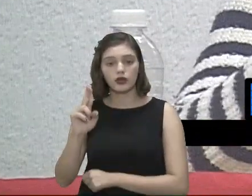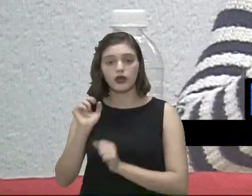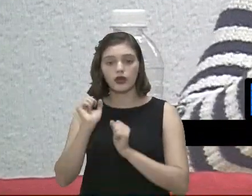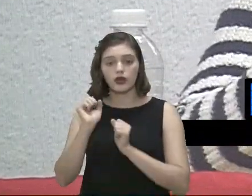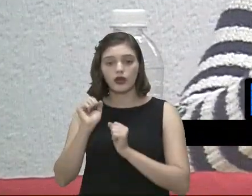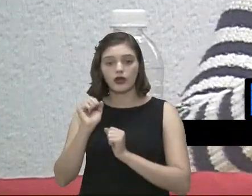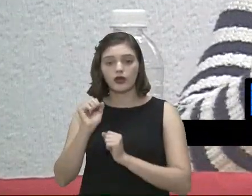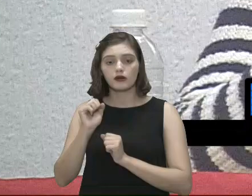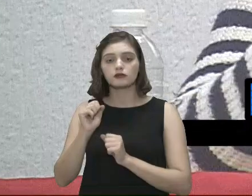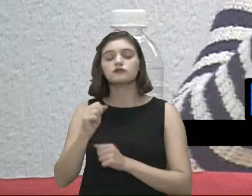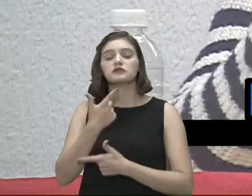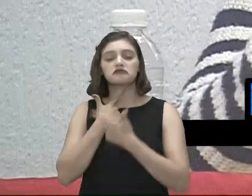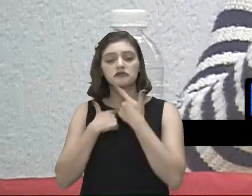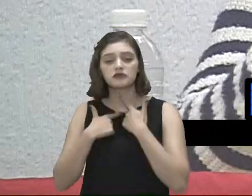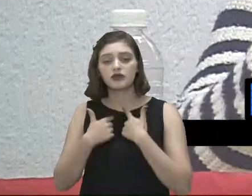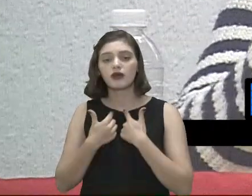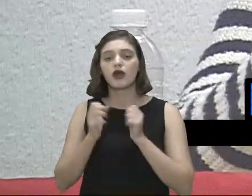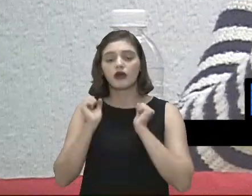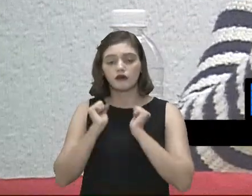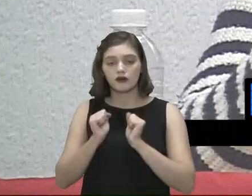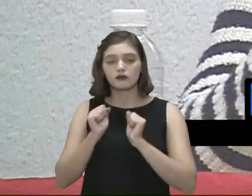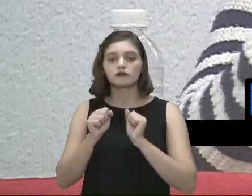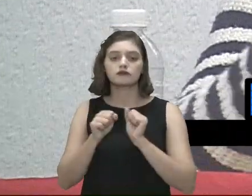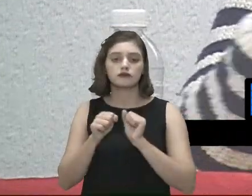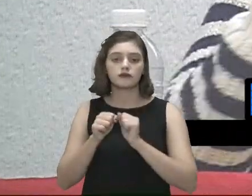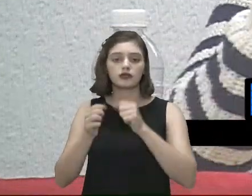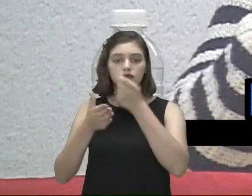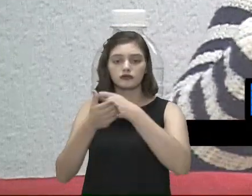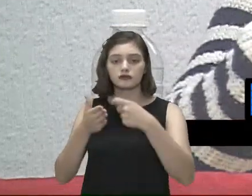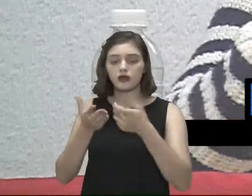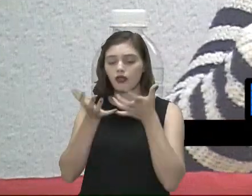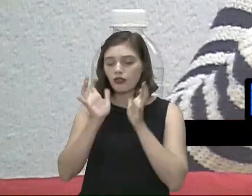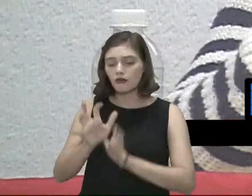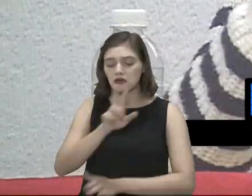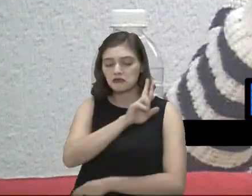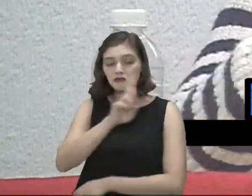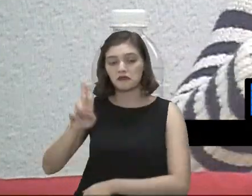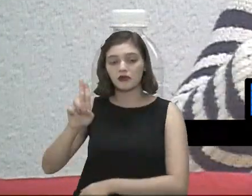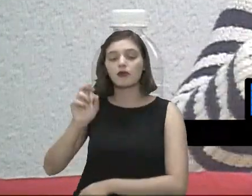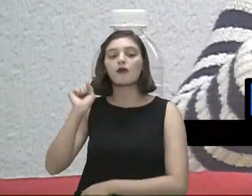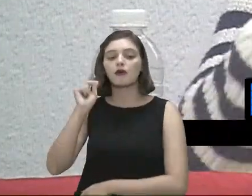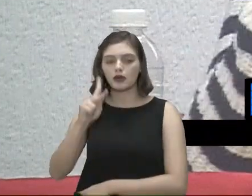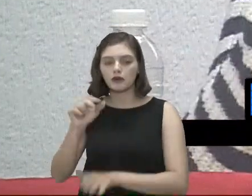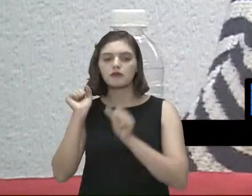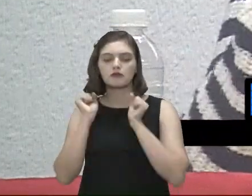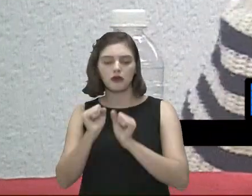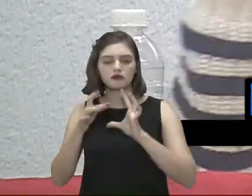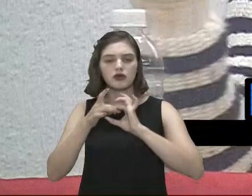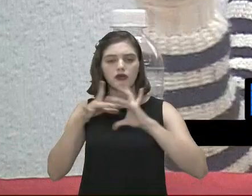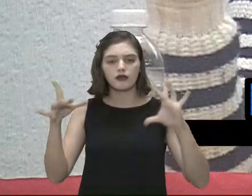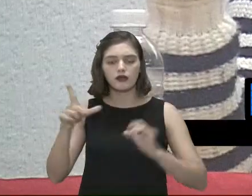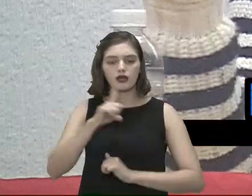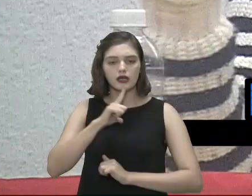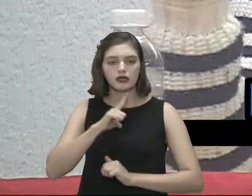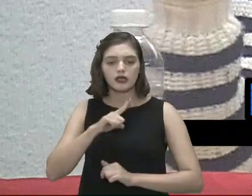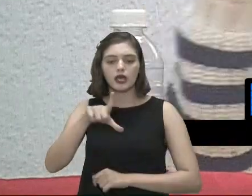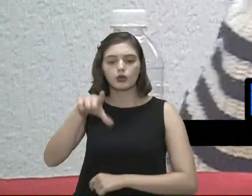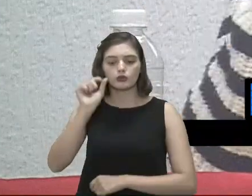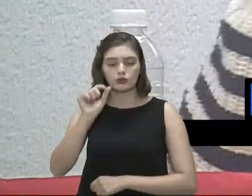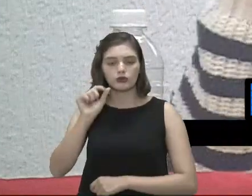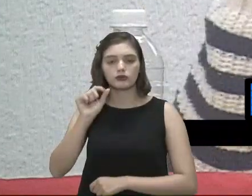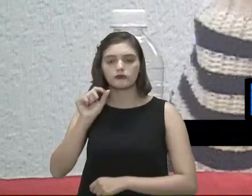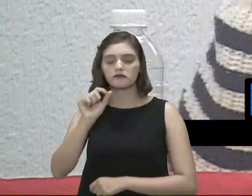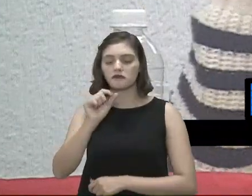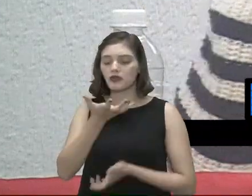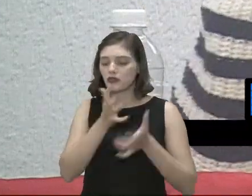se desejar, né, não quero fazer uma reclamação, mas eu não quero me identificar. Pode fazer, ela tem ali a opção de escolher que ela